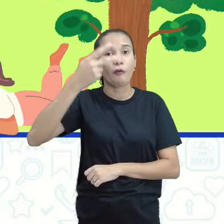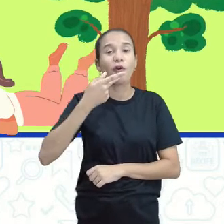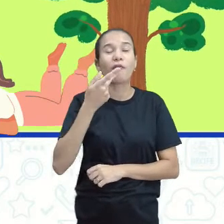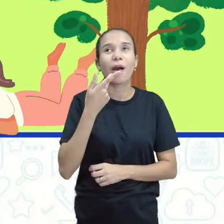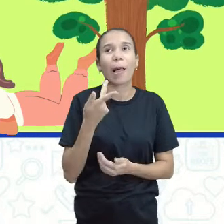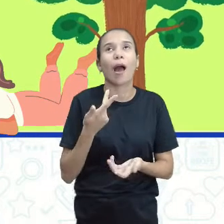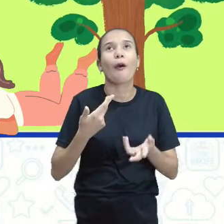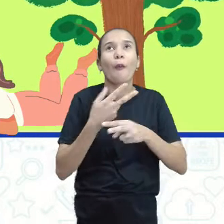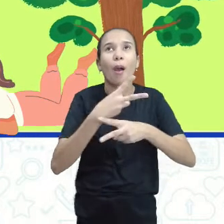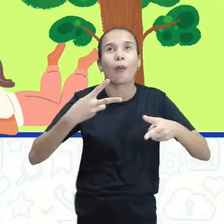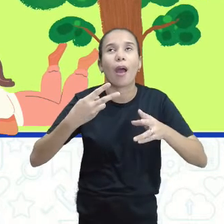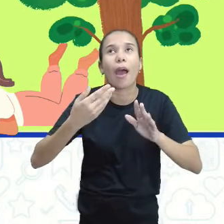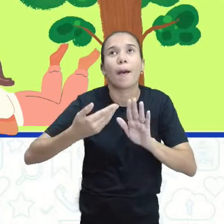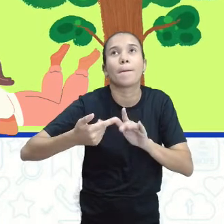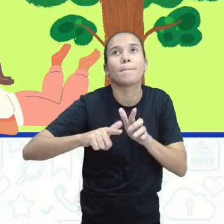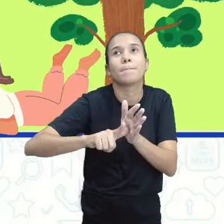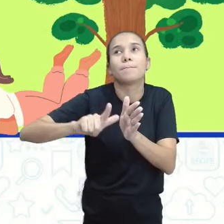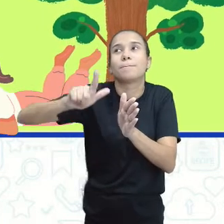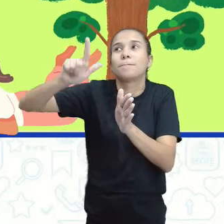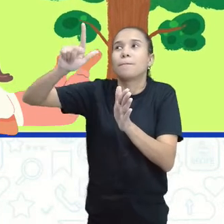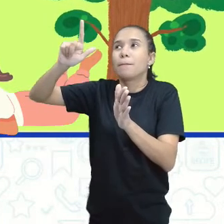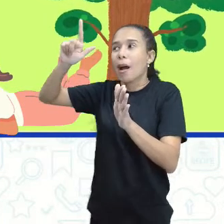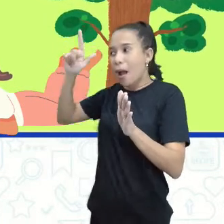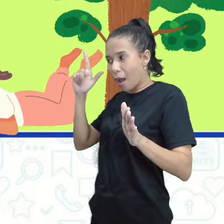quando relatar uma memória, você vai